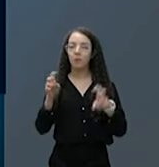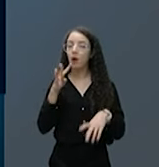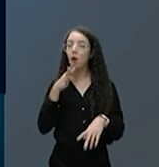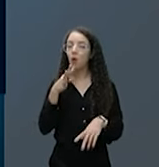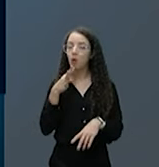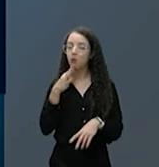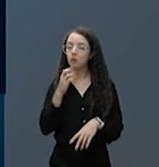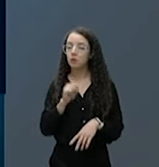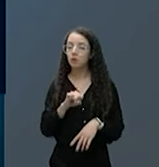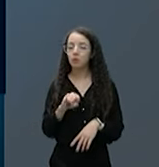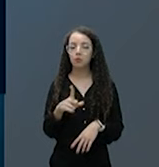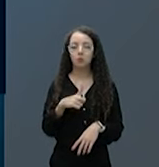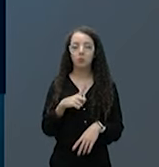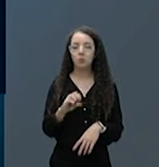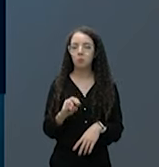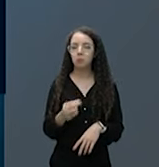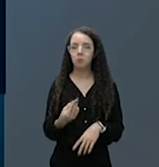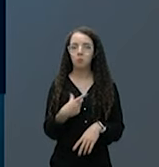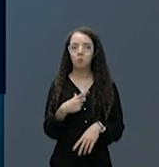Então, vamos aqui.